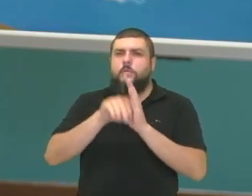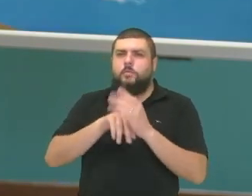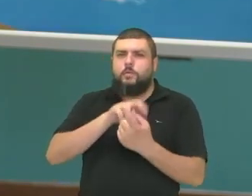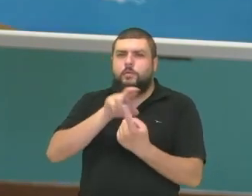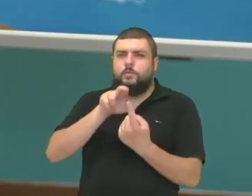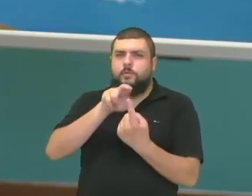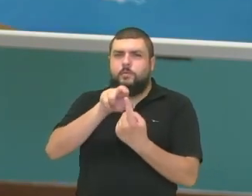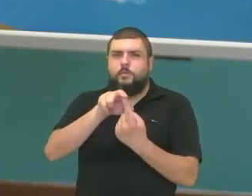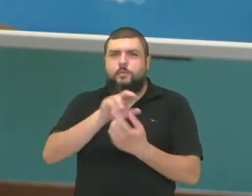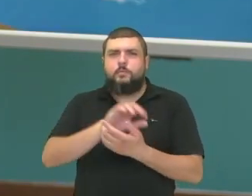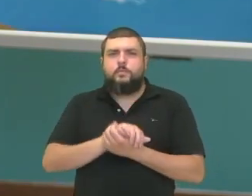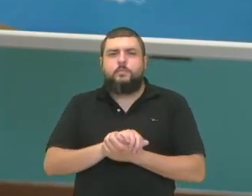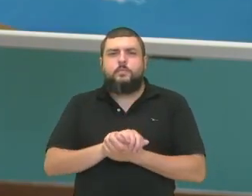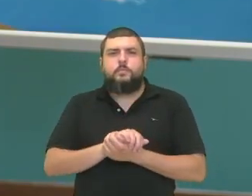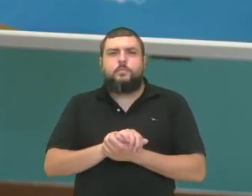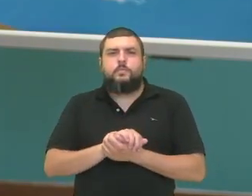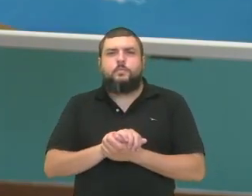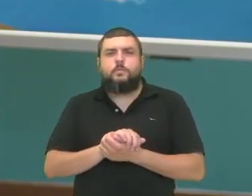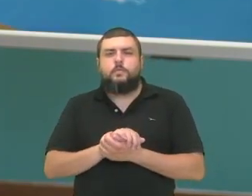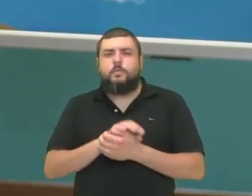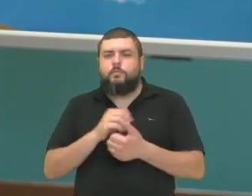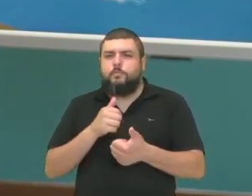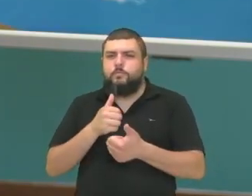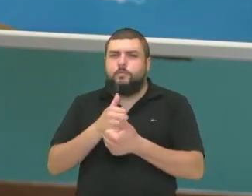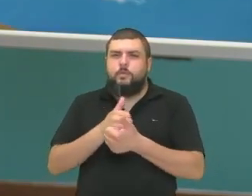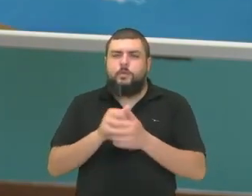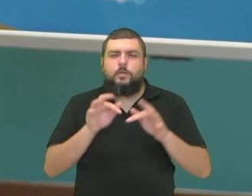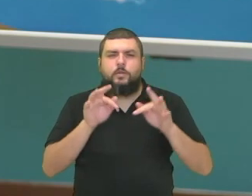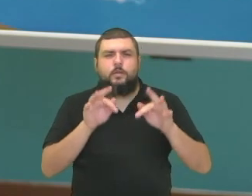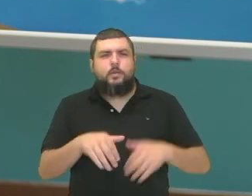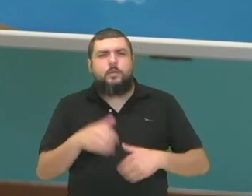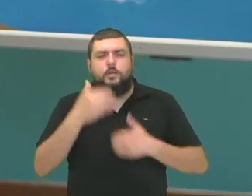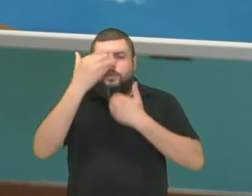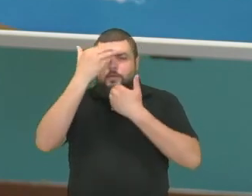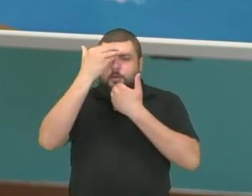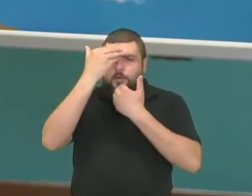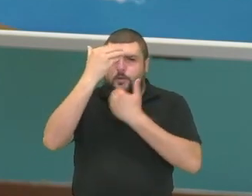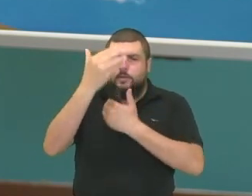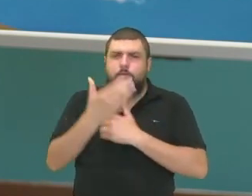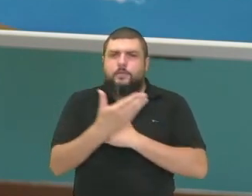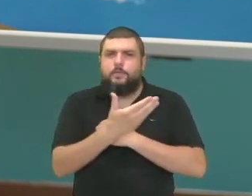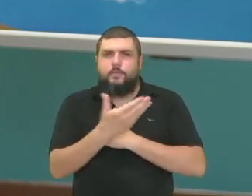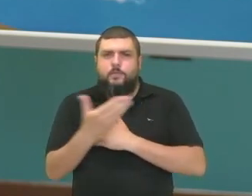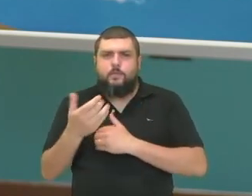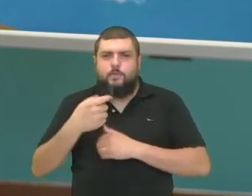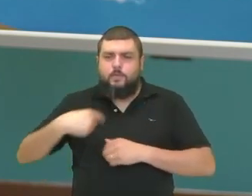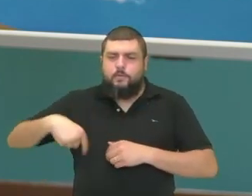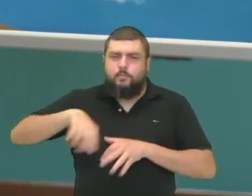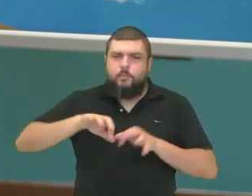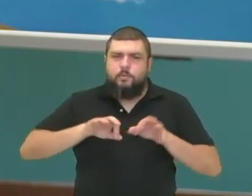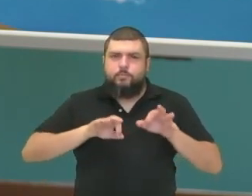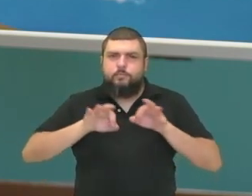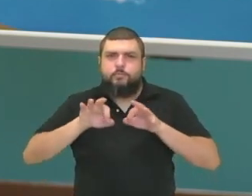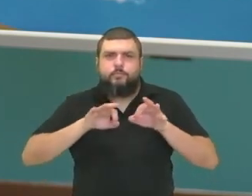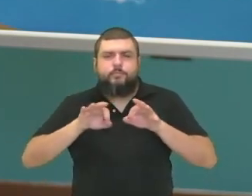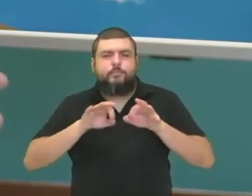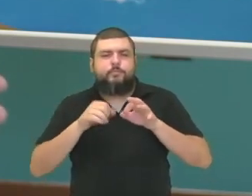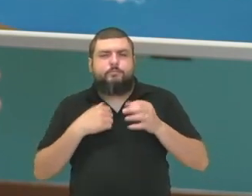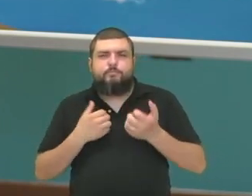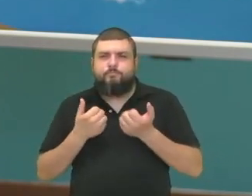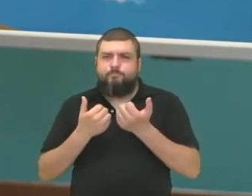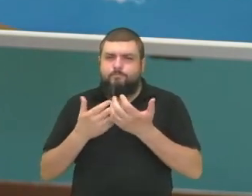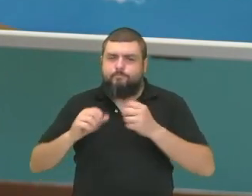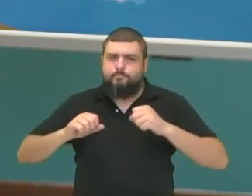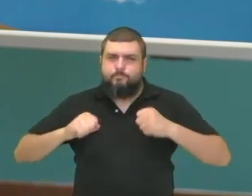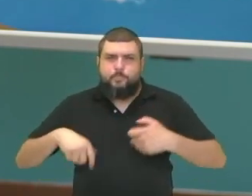referências e fica os nossos agradecimentos a você. Você é o objeto direto de toda essa dedicação minha,